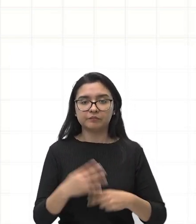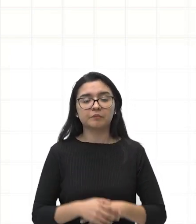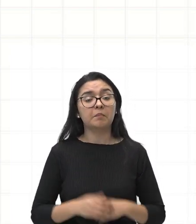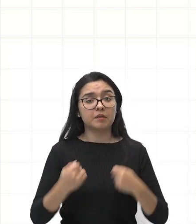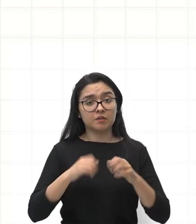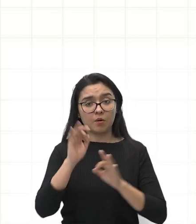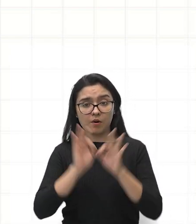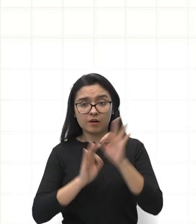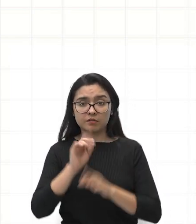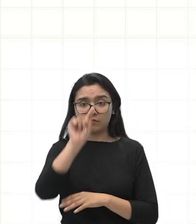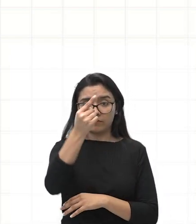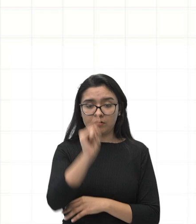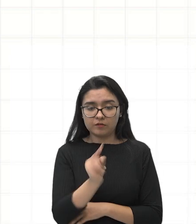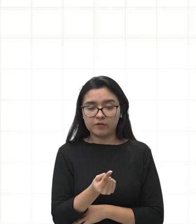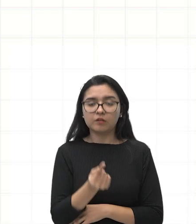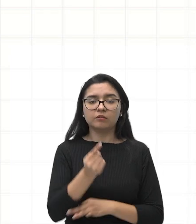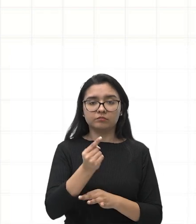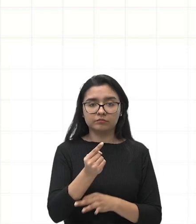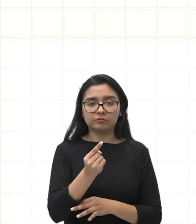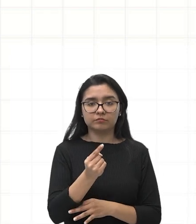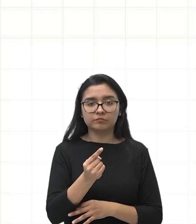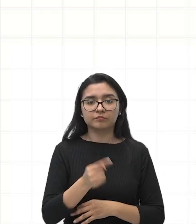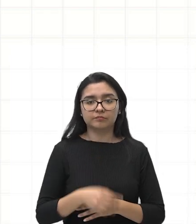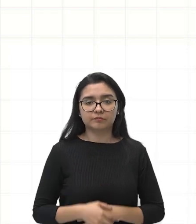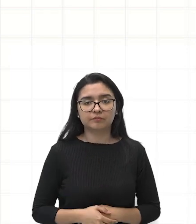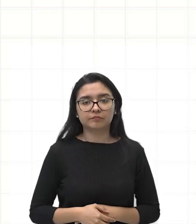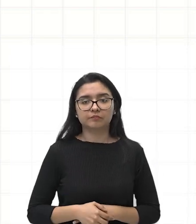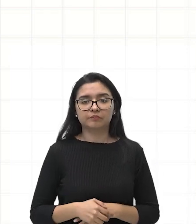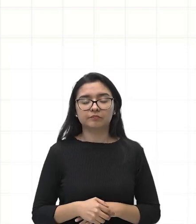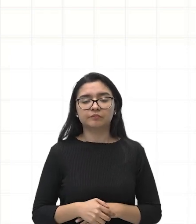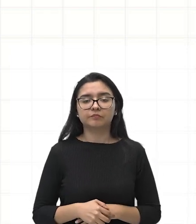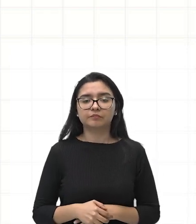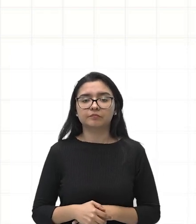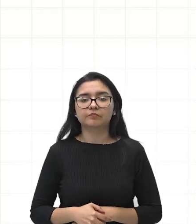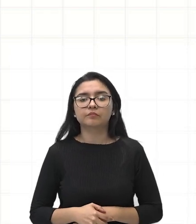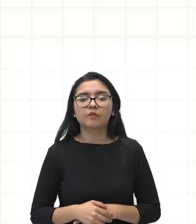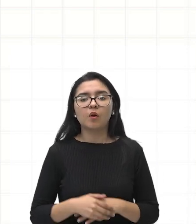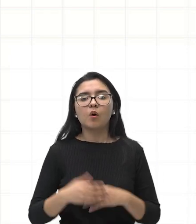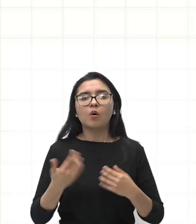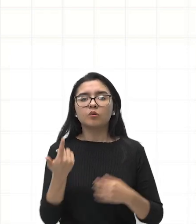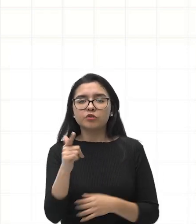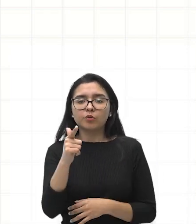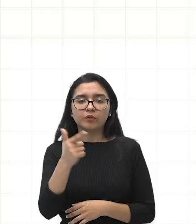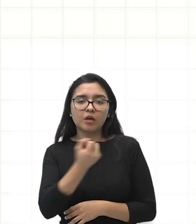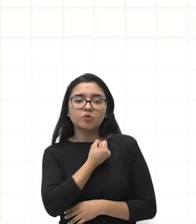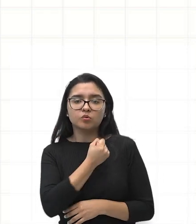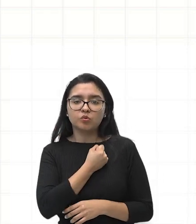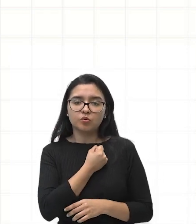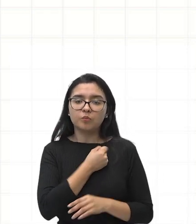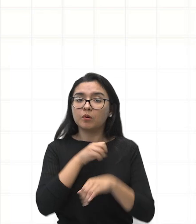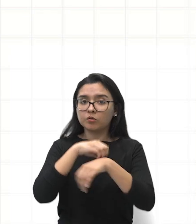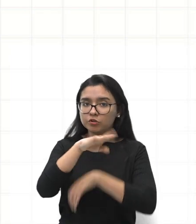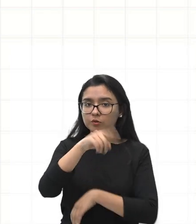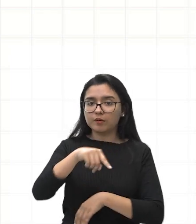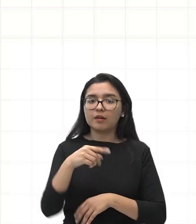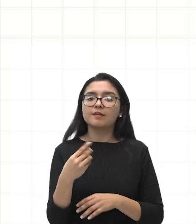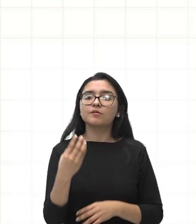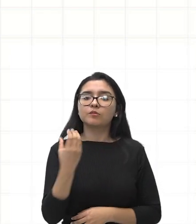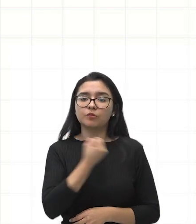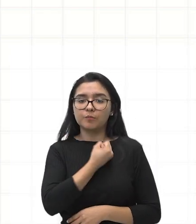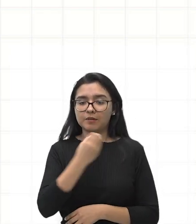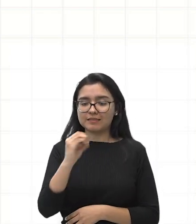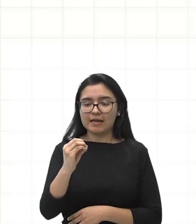de vírgula. Agora passa o traço e vamos somar. E aí, onde não tem as casas decimais, pessoal, eu te aconselho a completar com